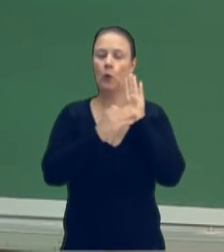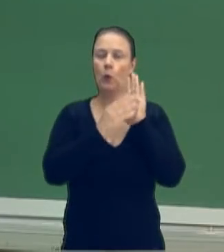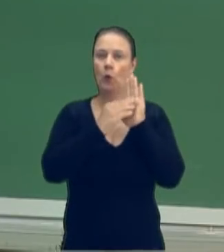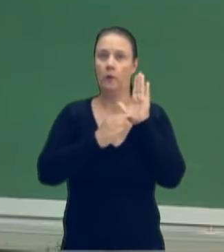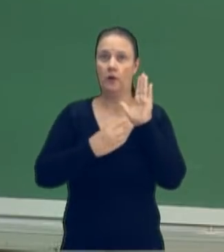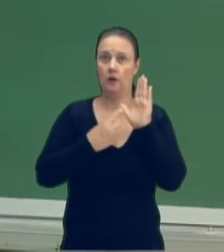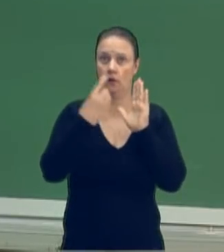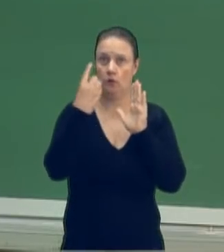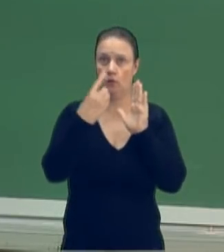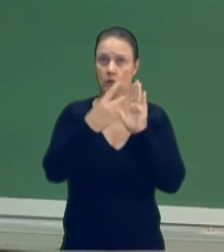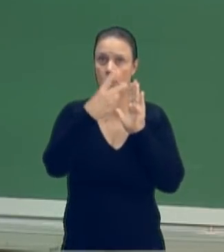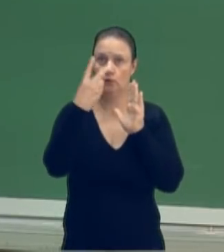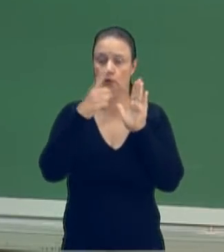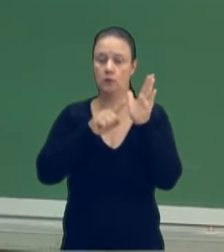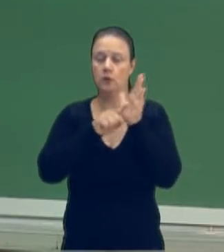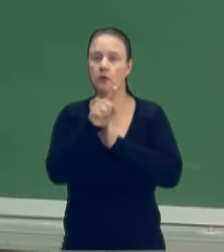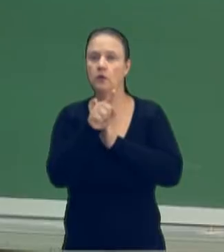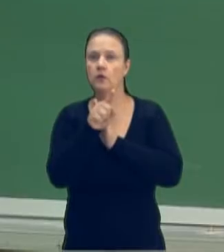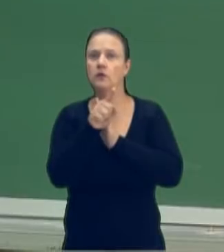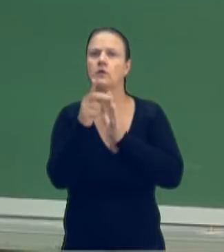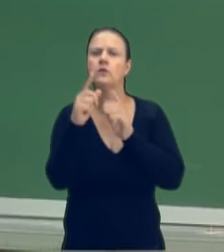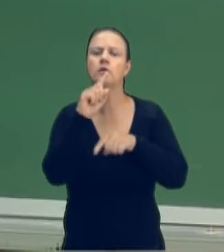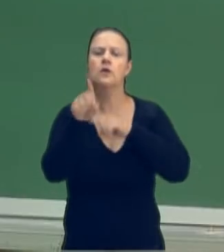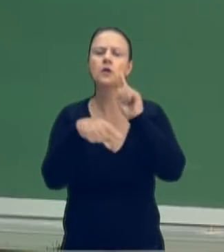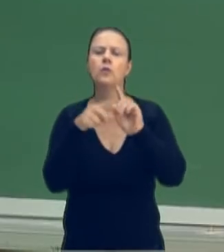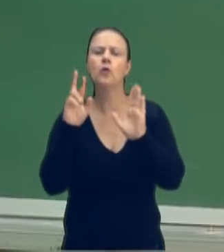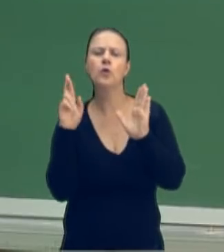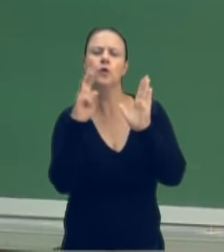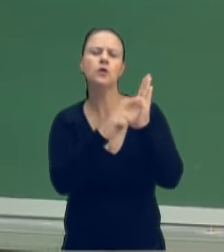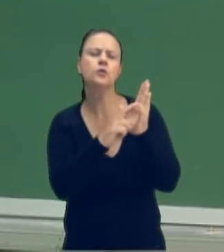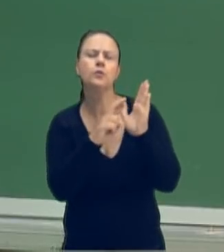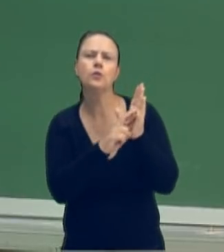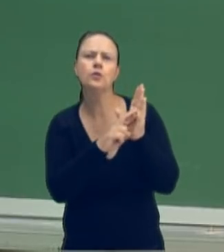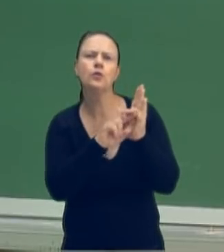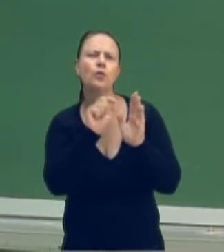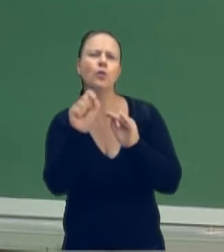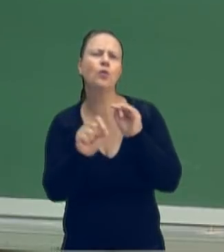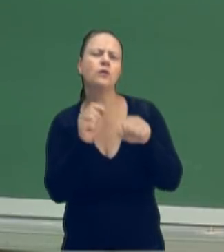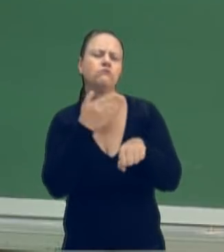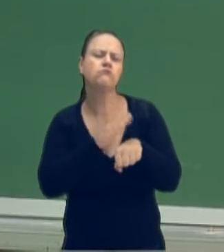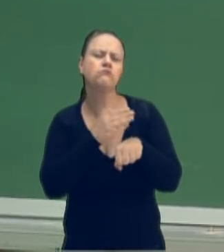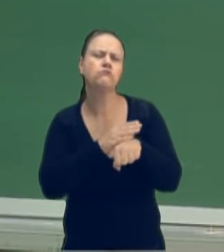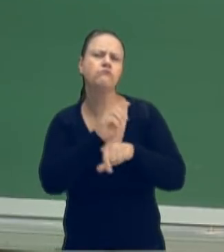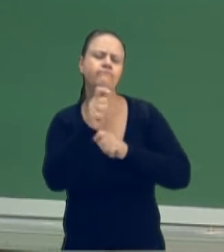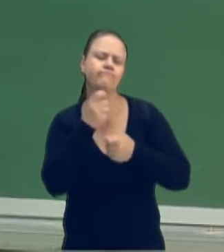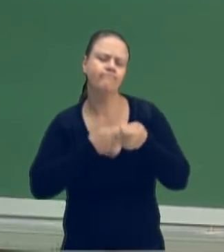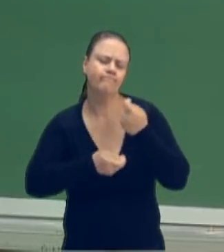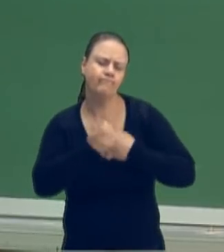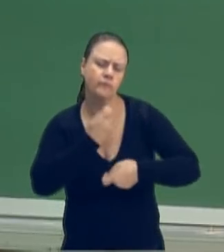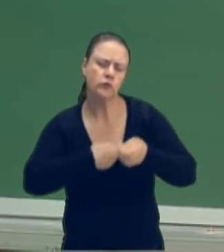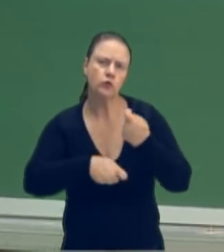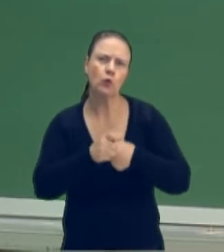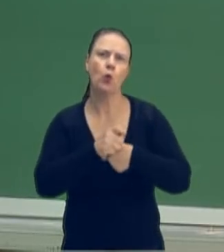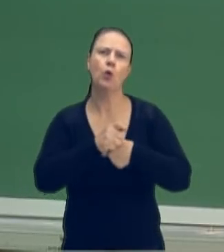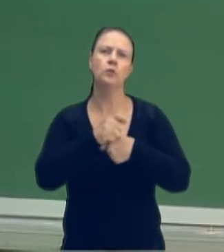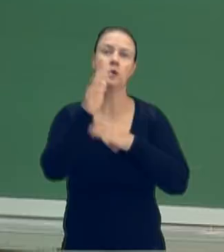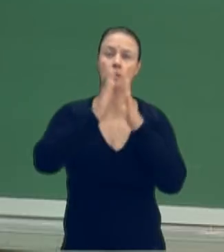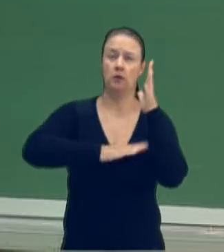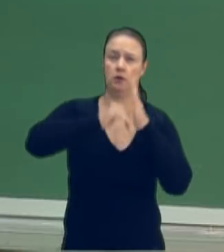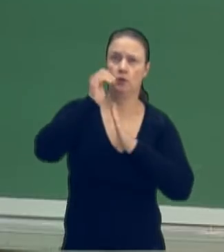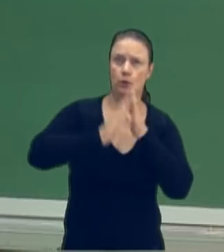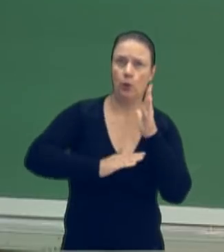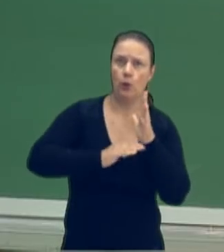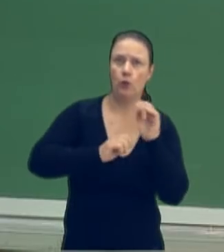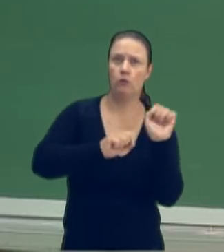duas perguntas, responda sobre que atividade econômica essas imagens, pinturas